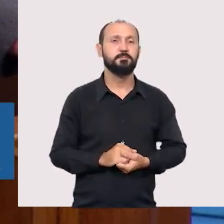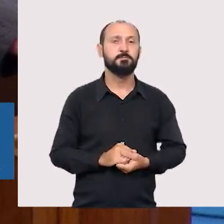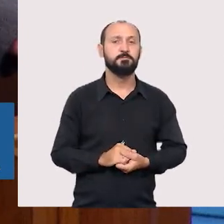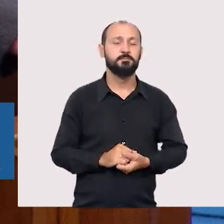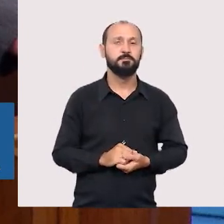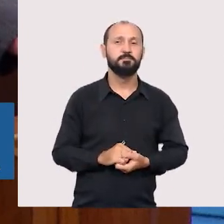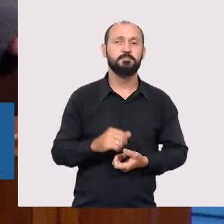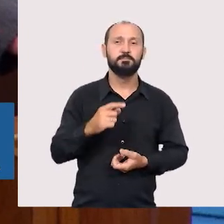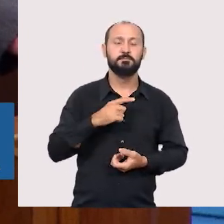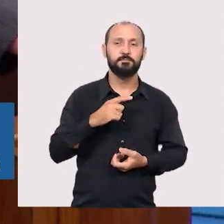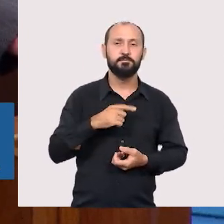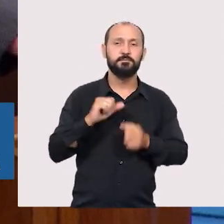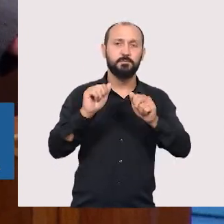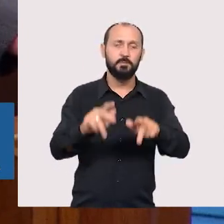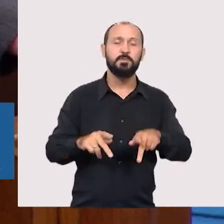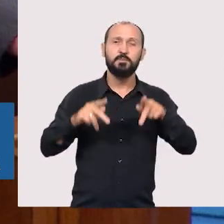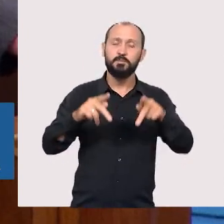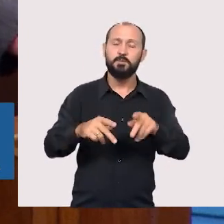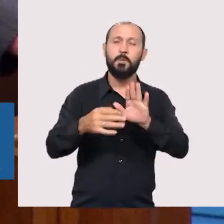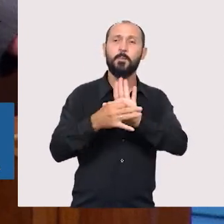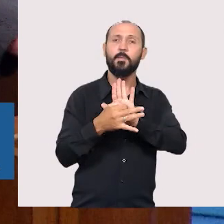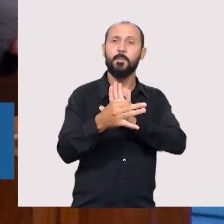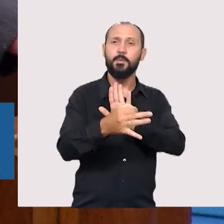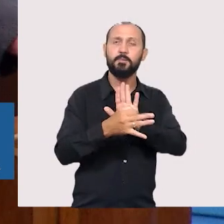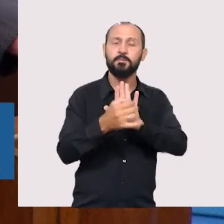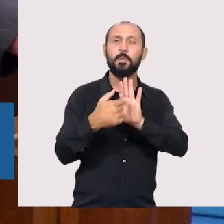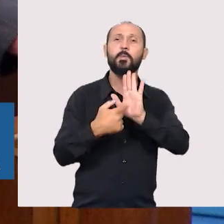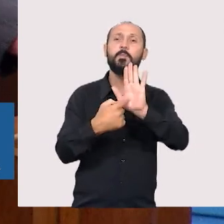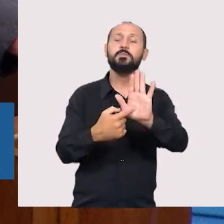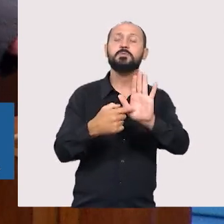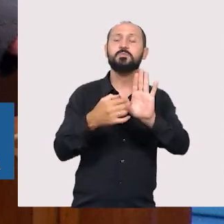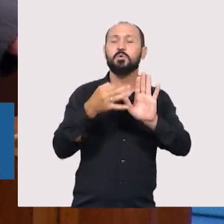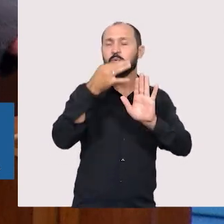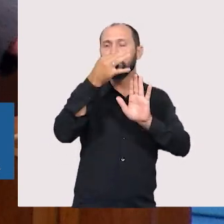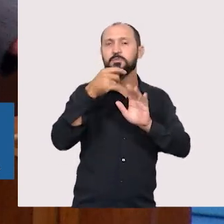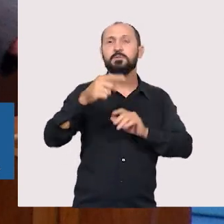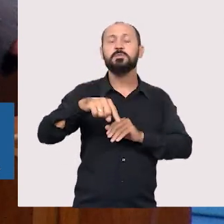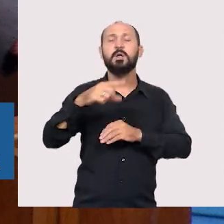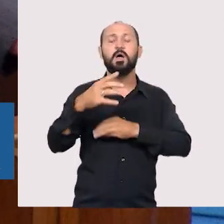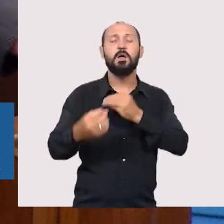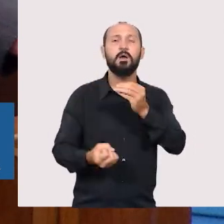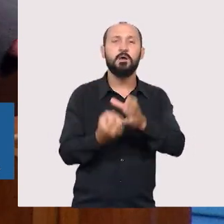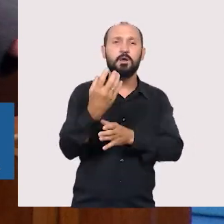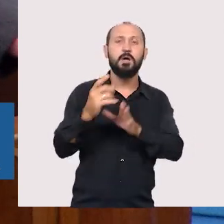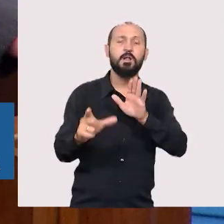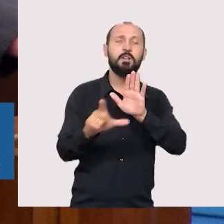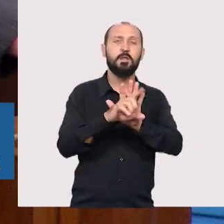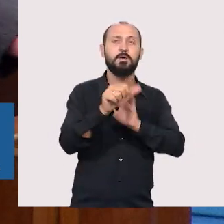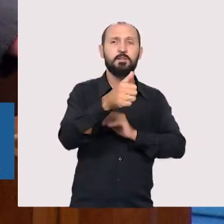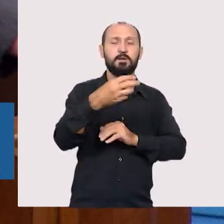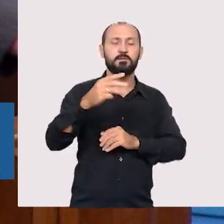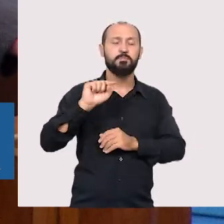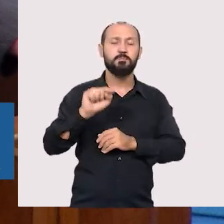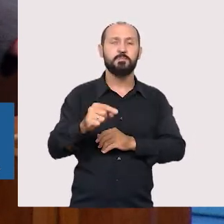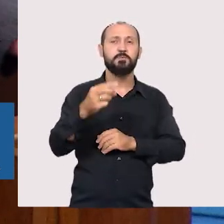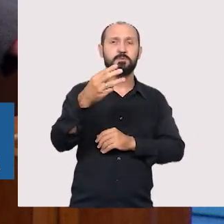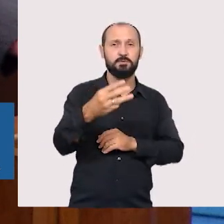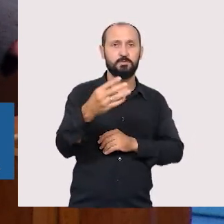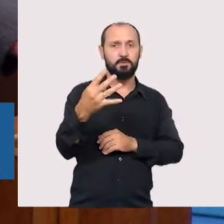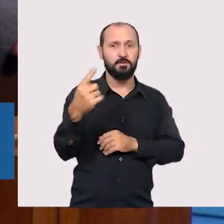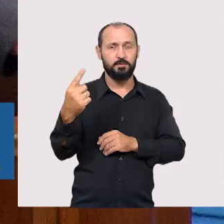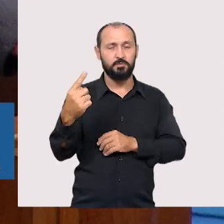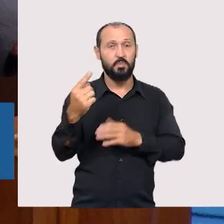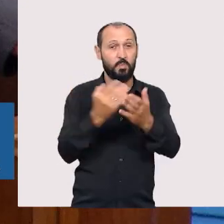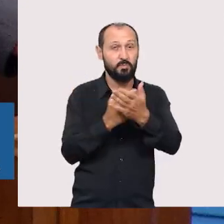adolescentes. E tenhamos aqui uma audiência pública propositiva. Indicamos, então, sugerimos, deputado, a implementação da